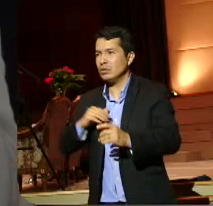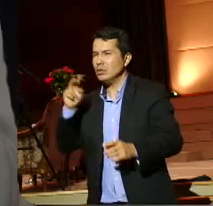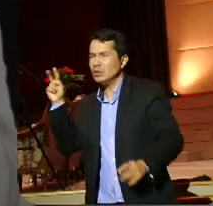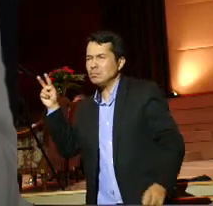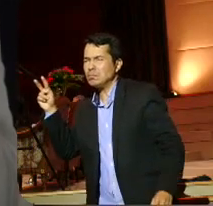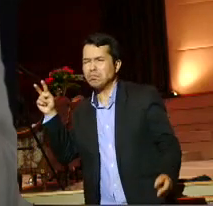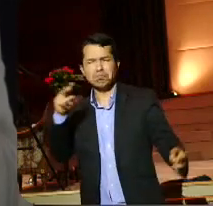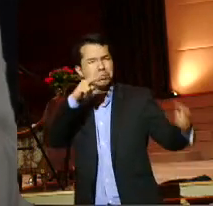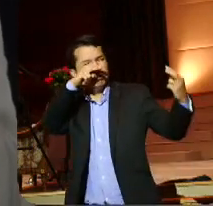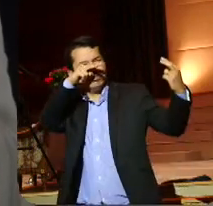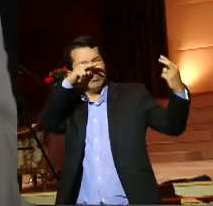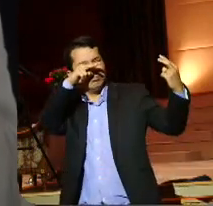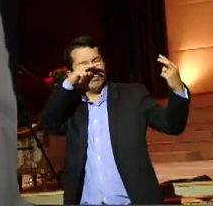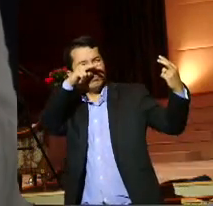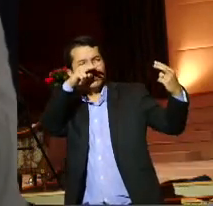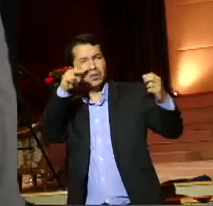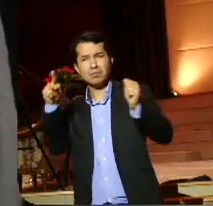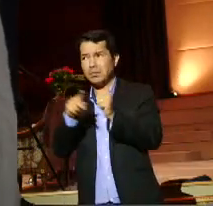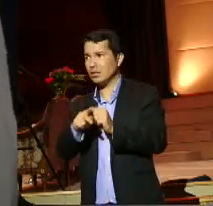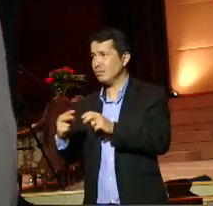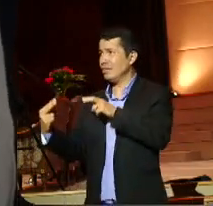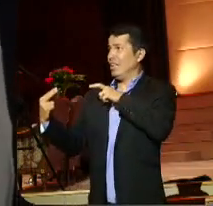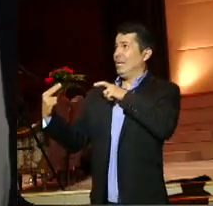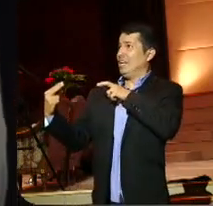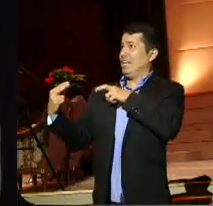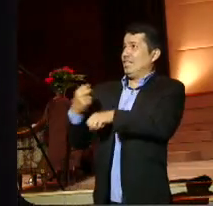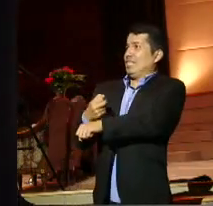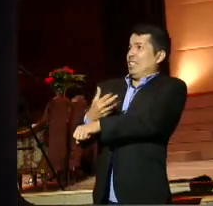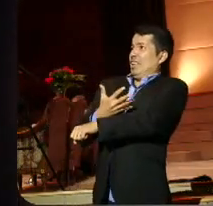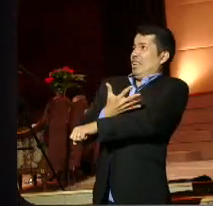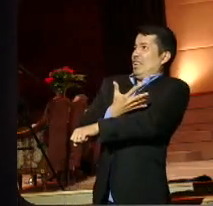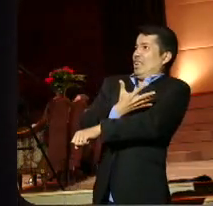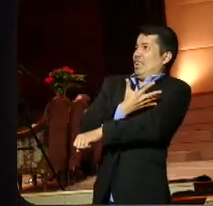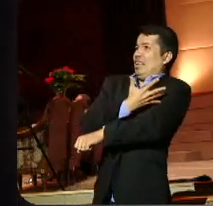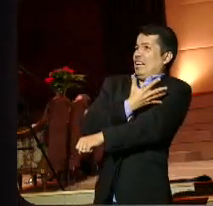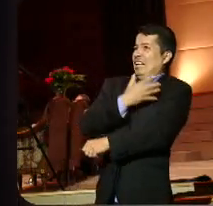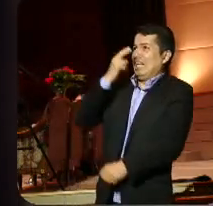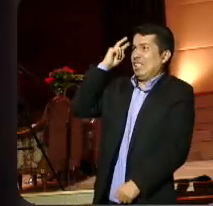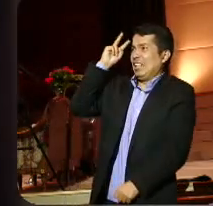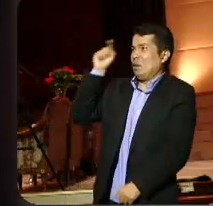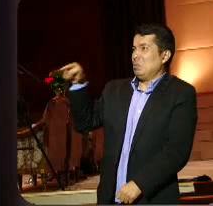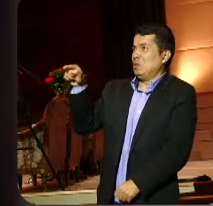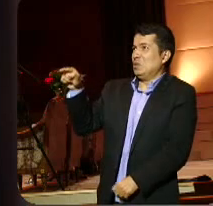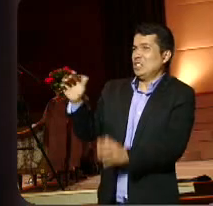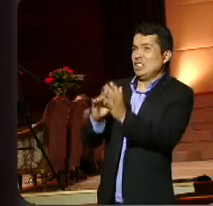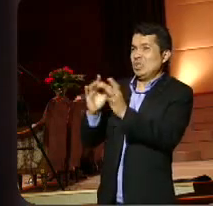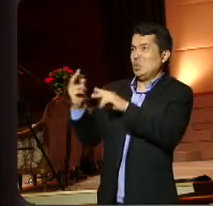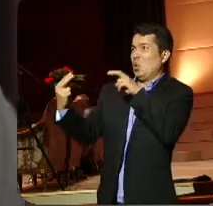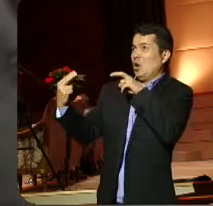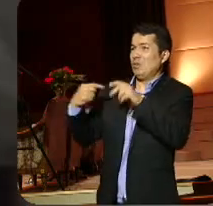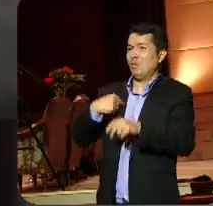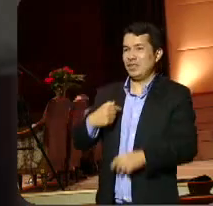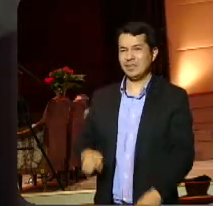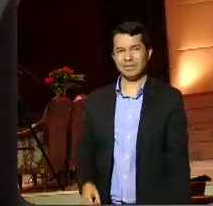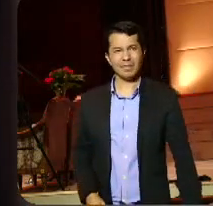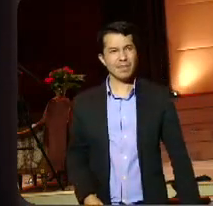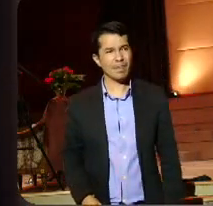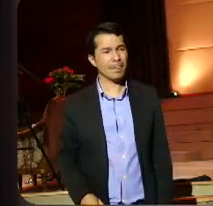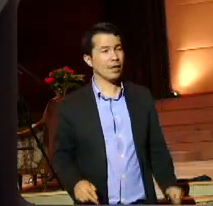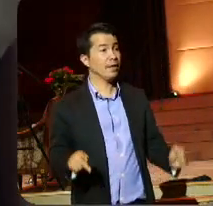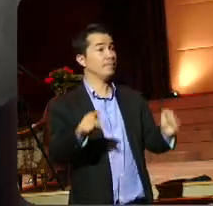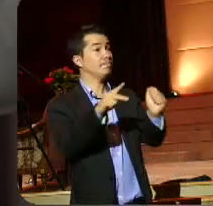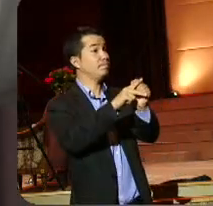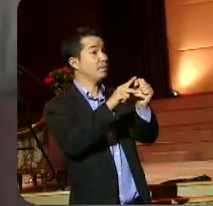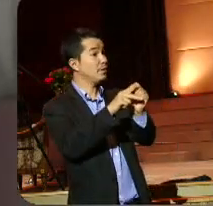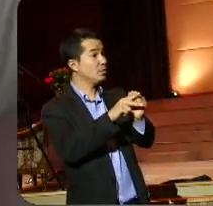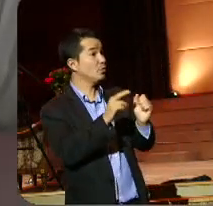tua vida, e apesar de você ter me negado 3 vezes nessa noite, eu não terminei